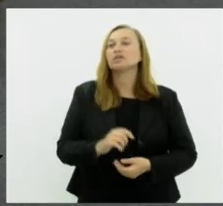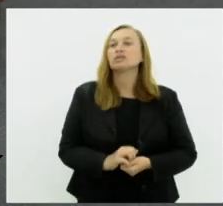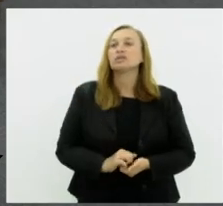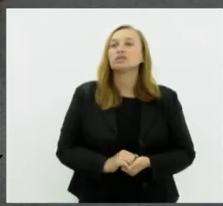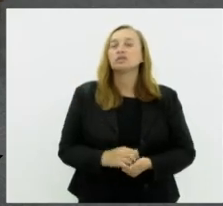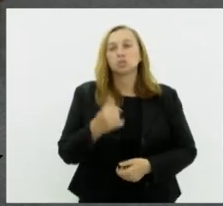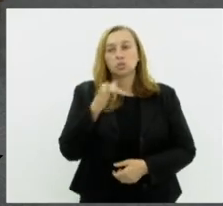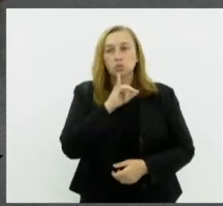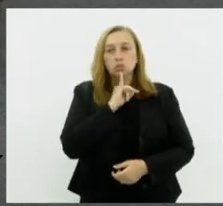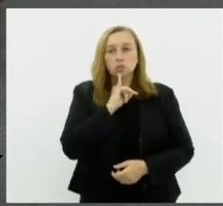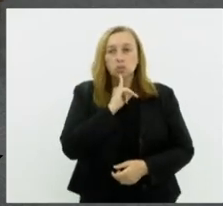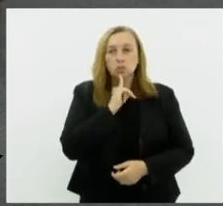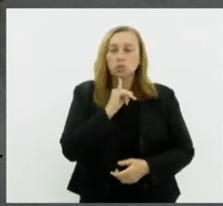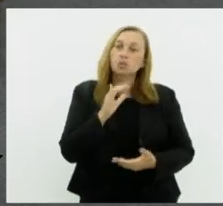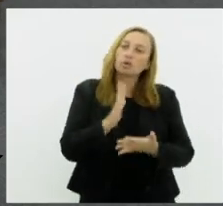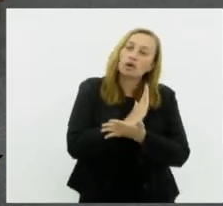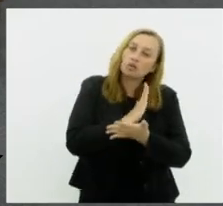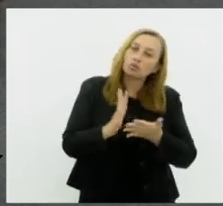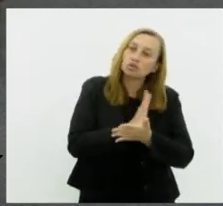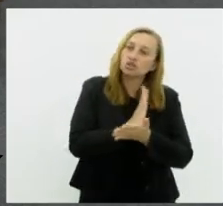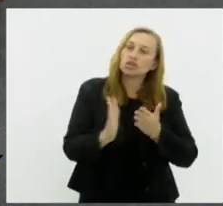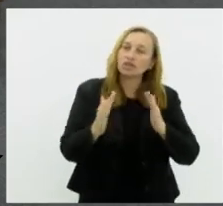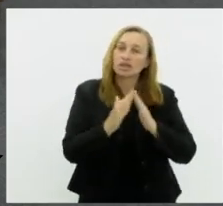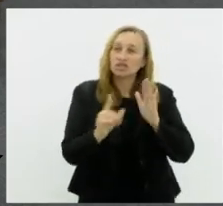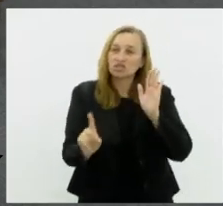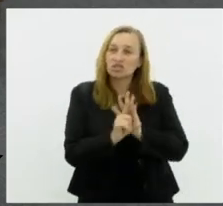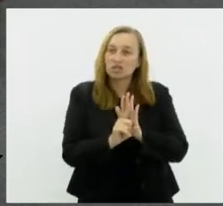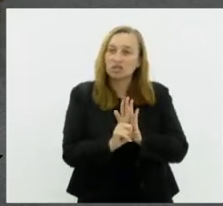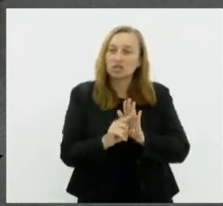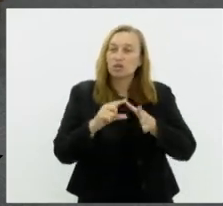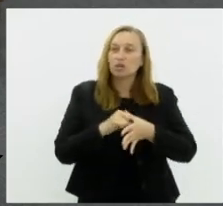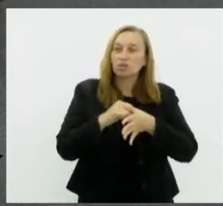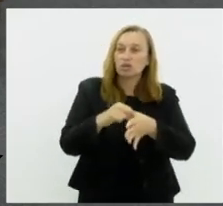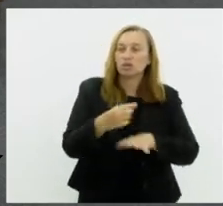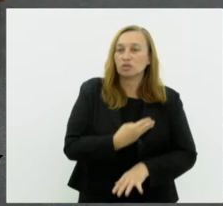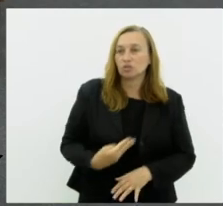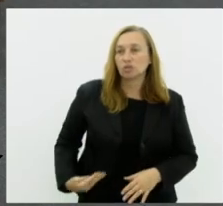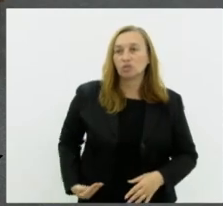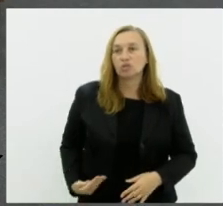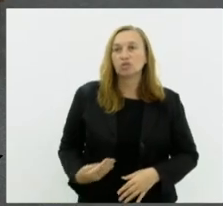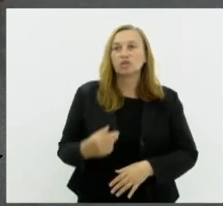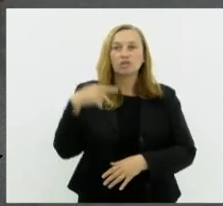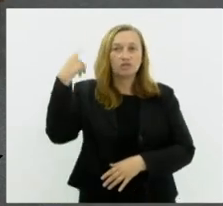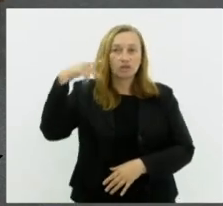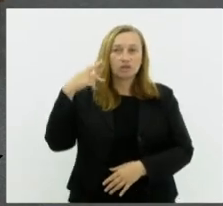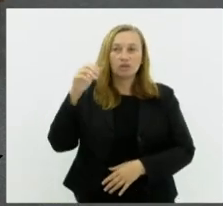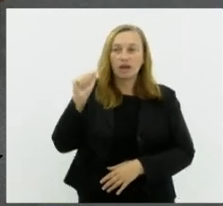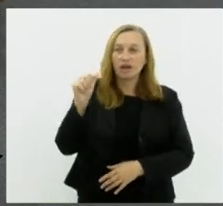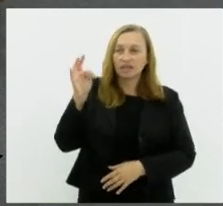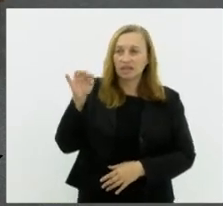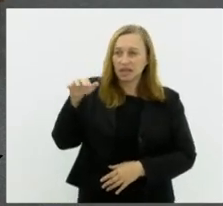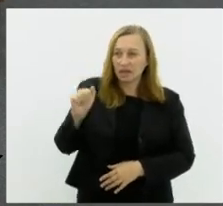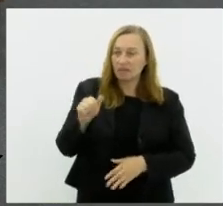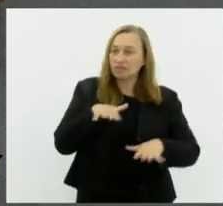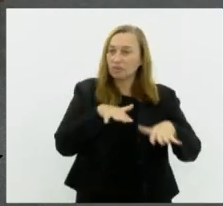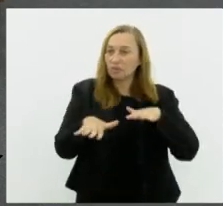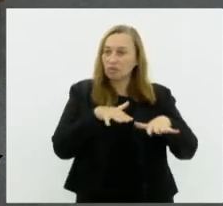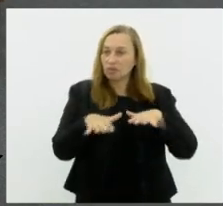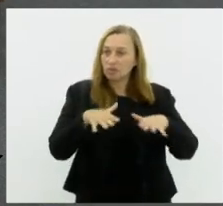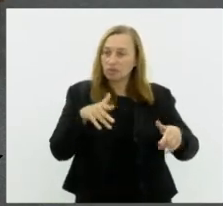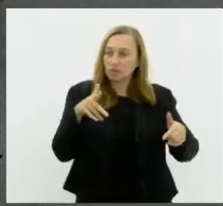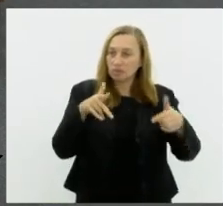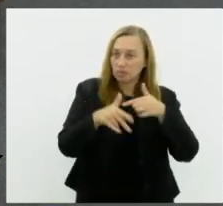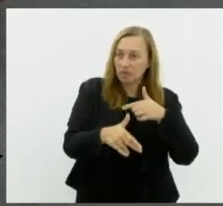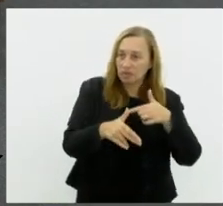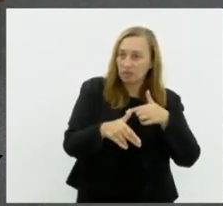que, infelizmente, a gente vive em algumas casas legislativas, o líder do governo, vereador Átila Nunes, fez lá um movimento de travar a